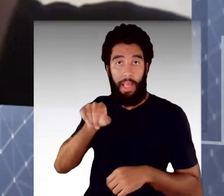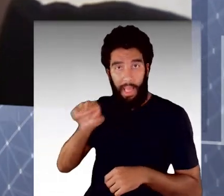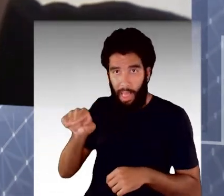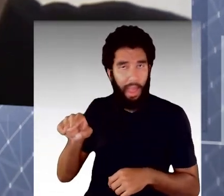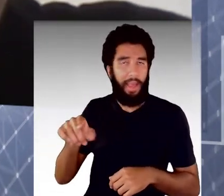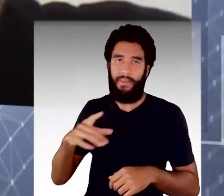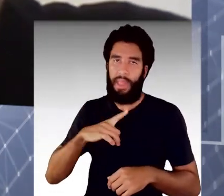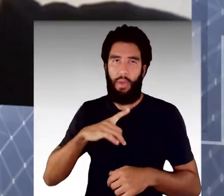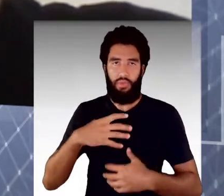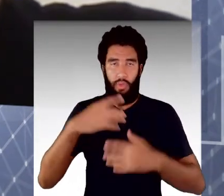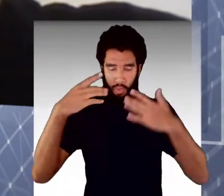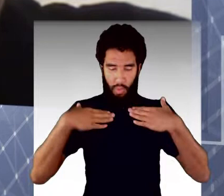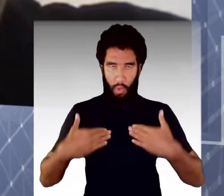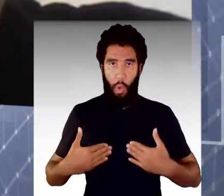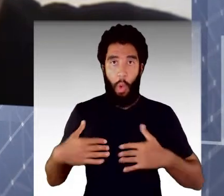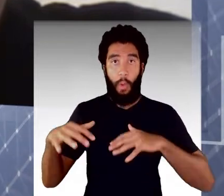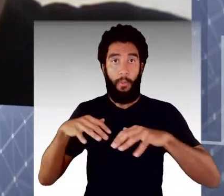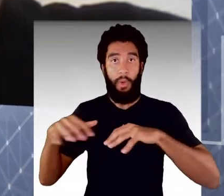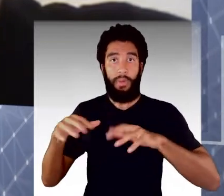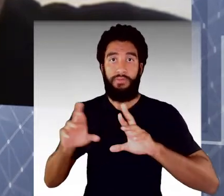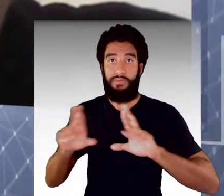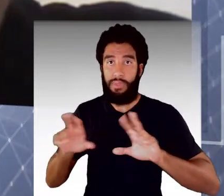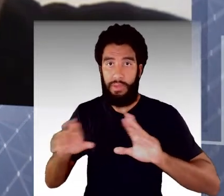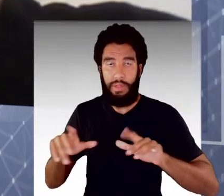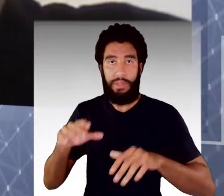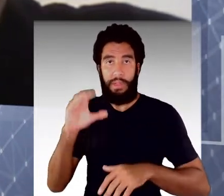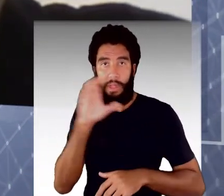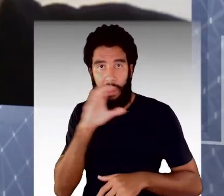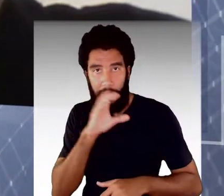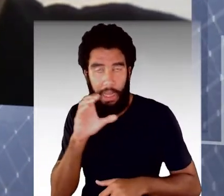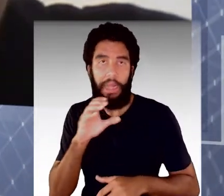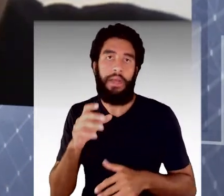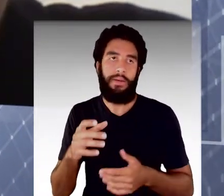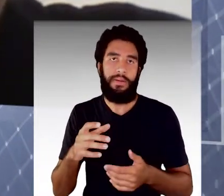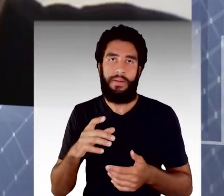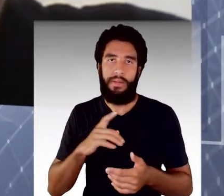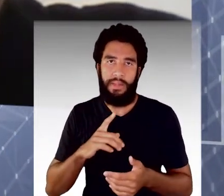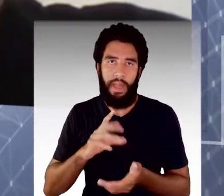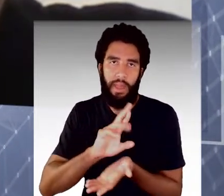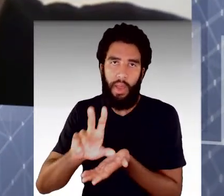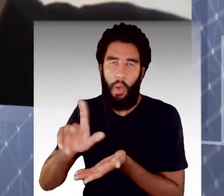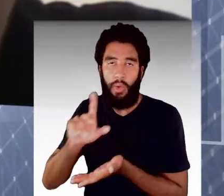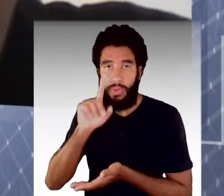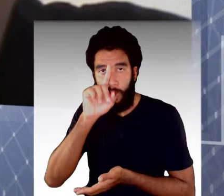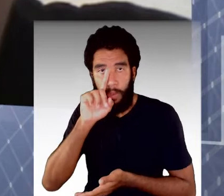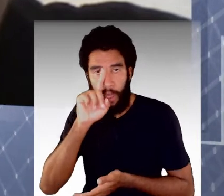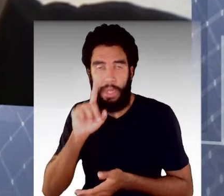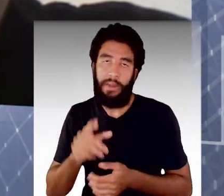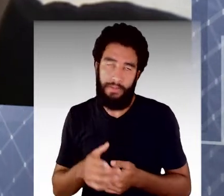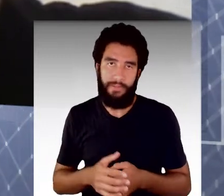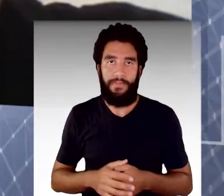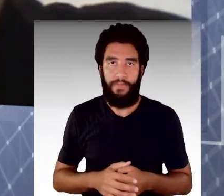que tem ali ergonômicos, de pressão por produção, repetitividade, ruído, ele tem outros riscos, por